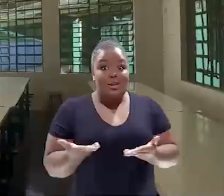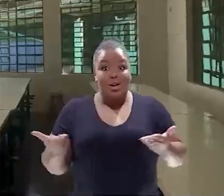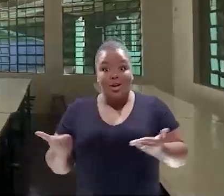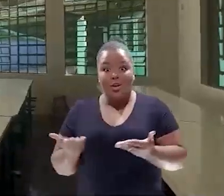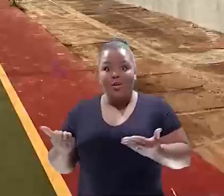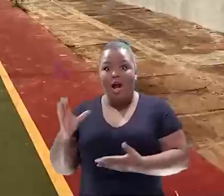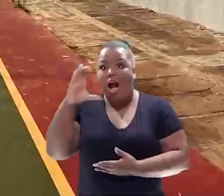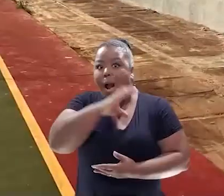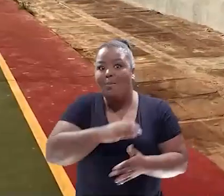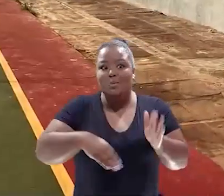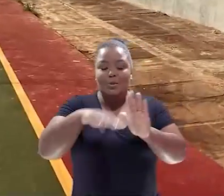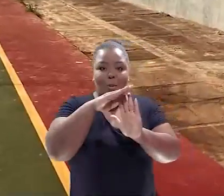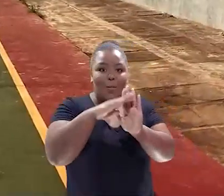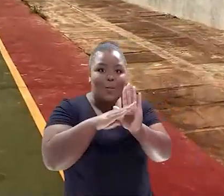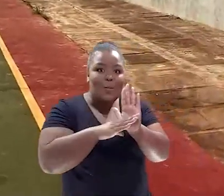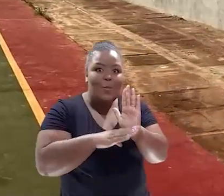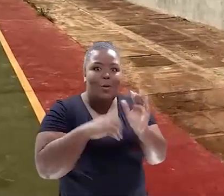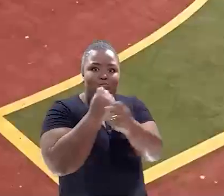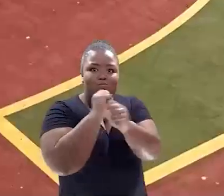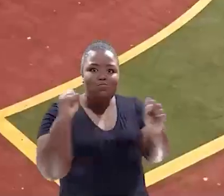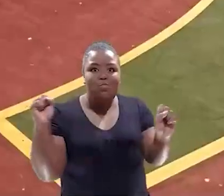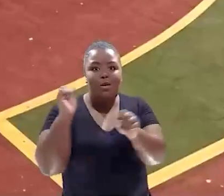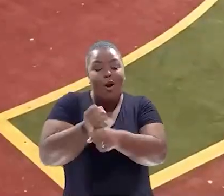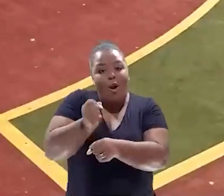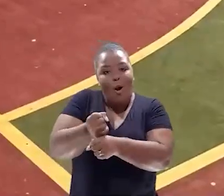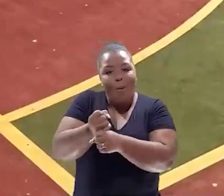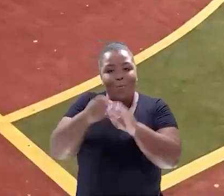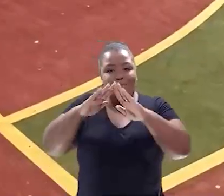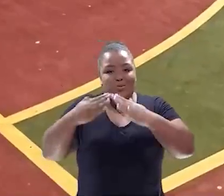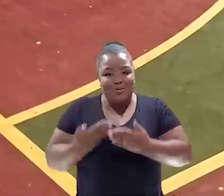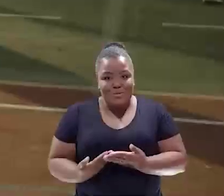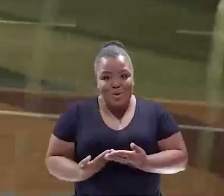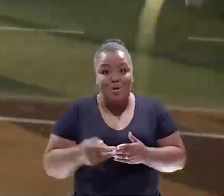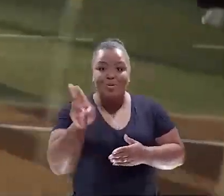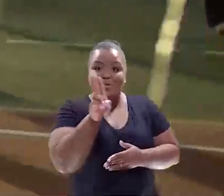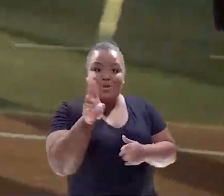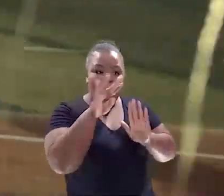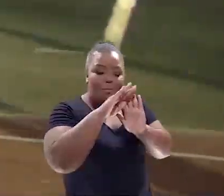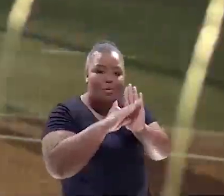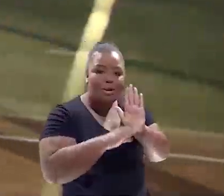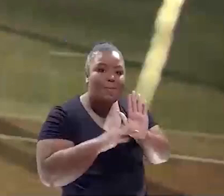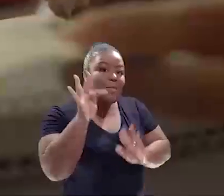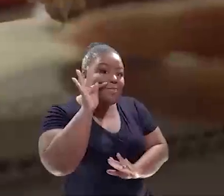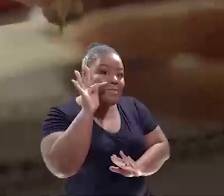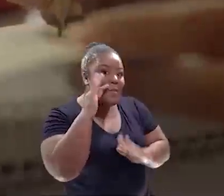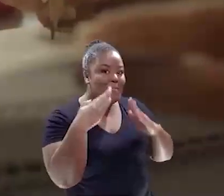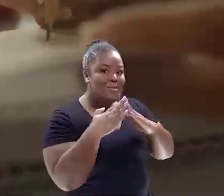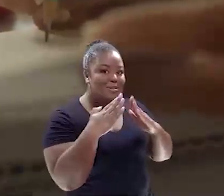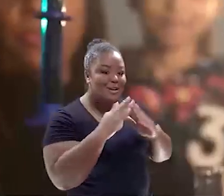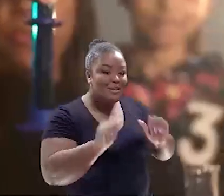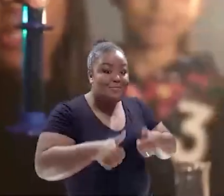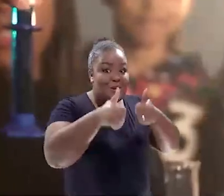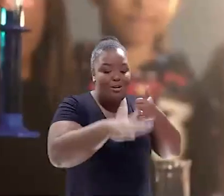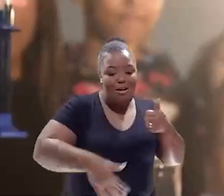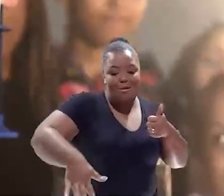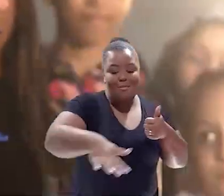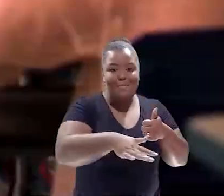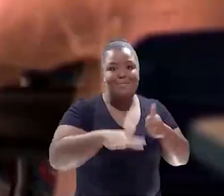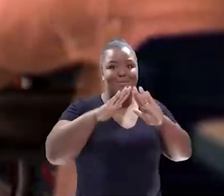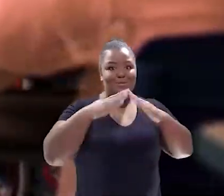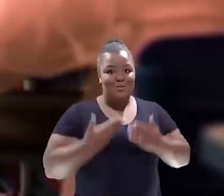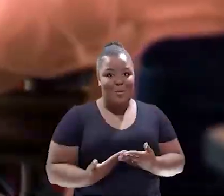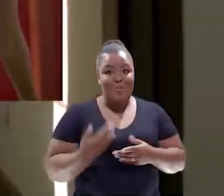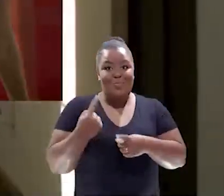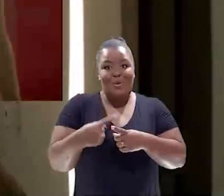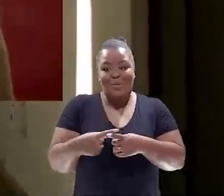vamos acelerar com um grande programa de obras nas escolas. É o programa Lição de Casa para melhorar o ambiente escolar.